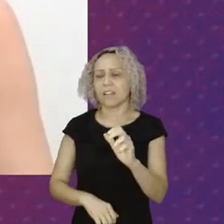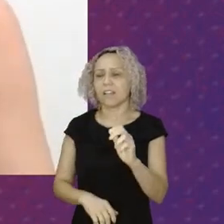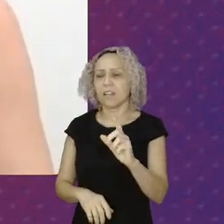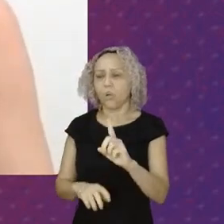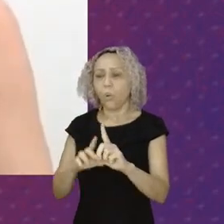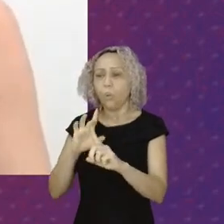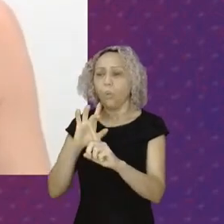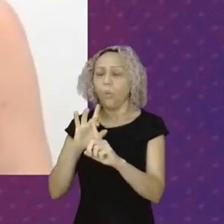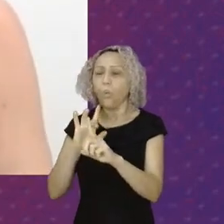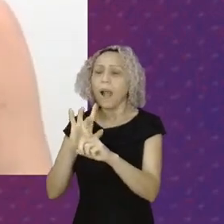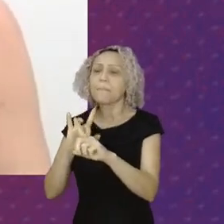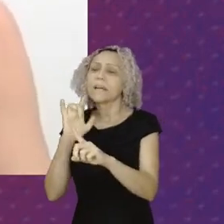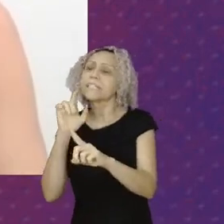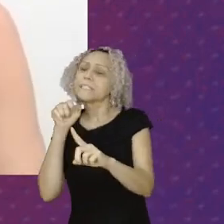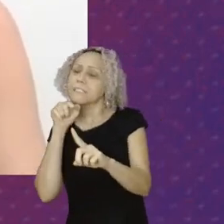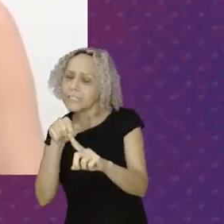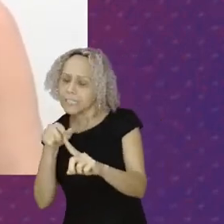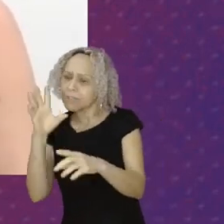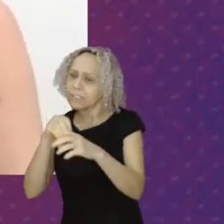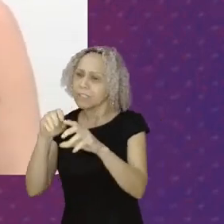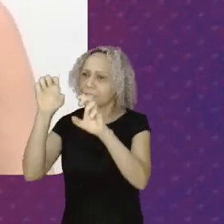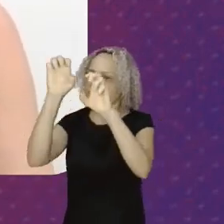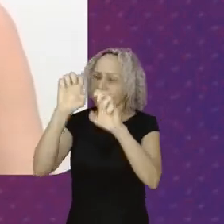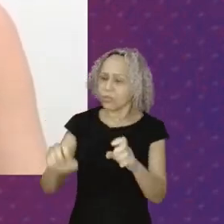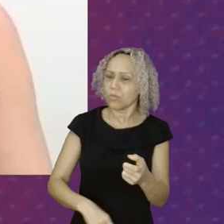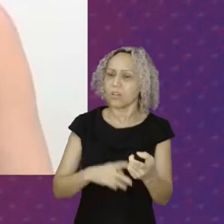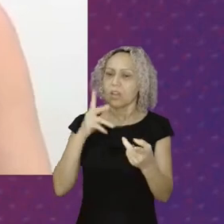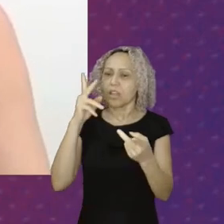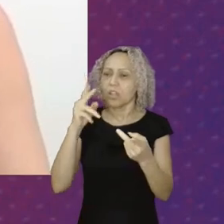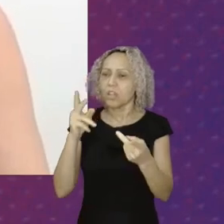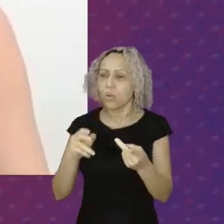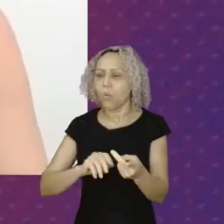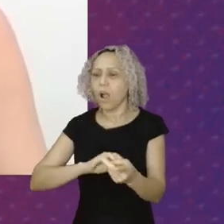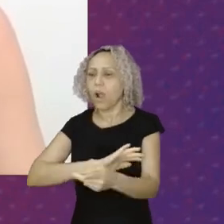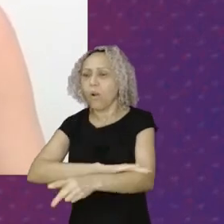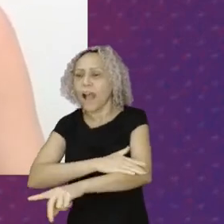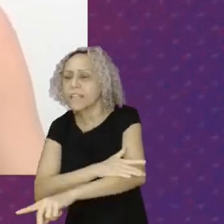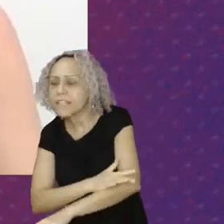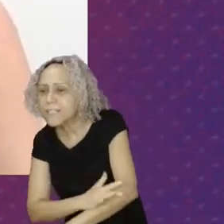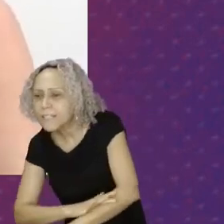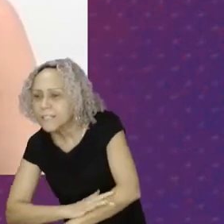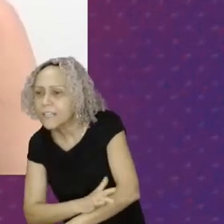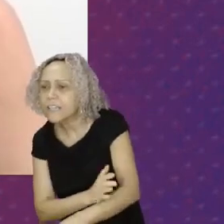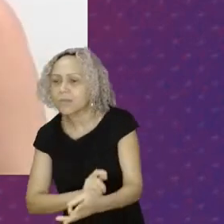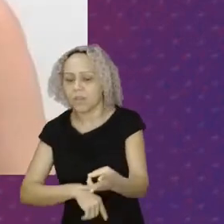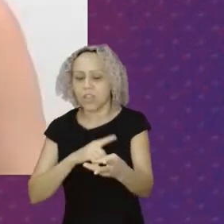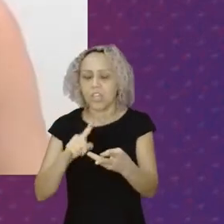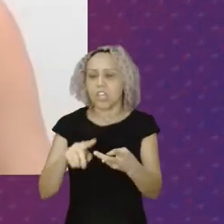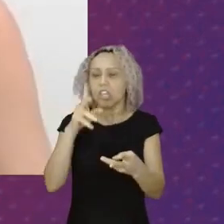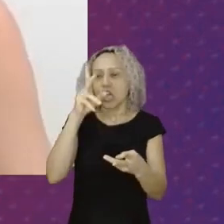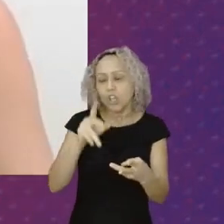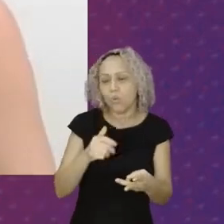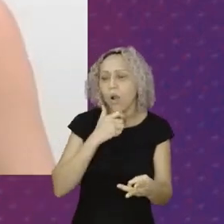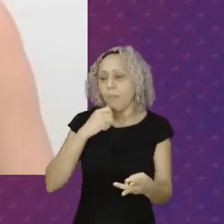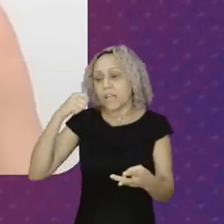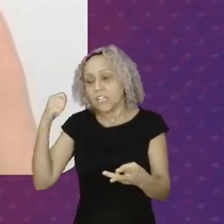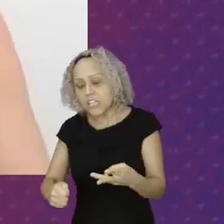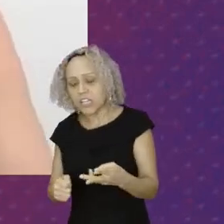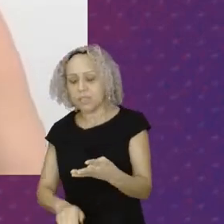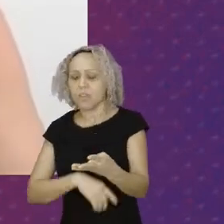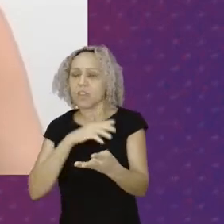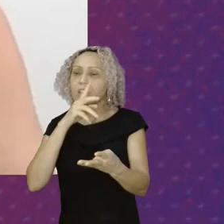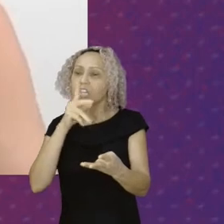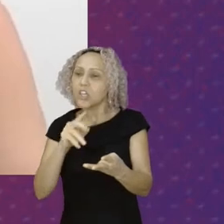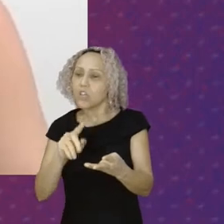estrutural, assim como o racismo, assim como o machismo, assim como a lesbofobia. Então,